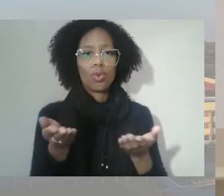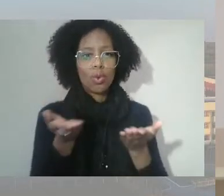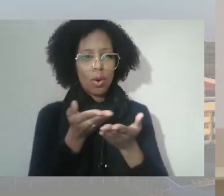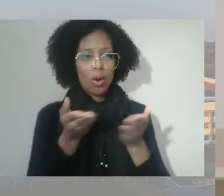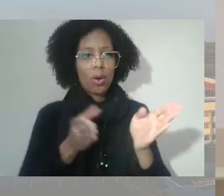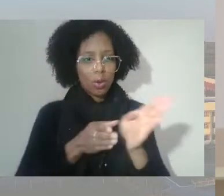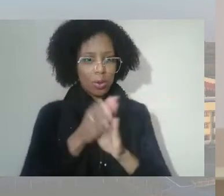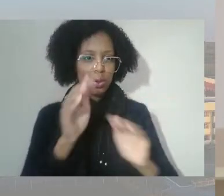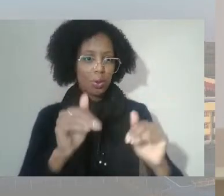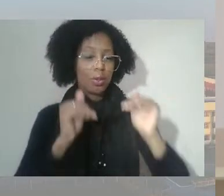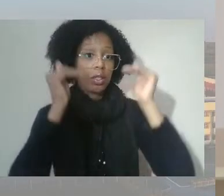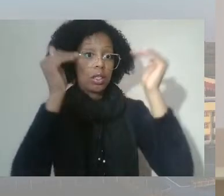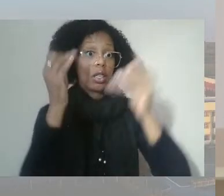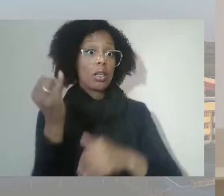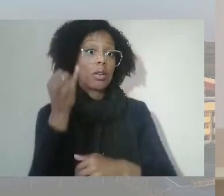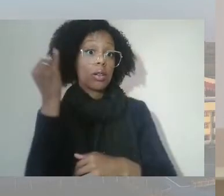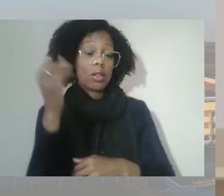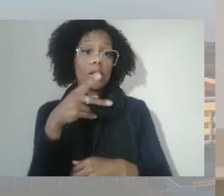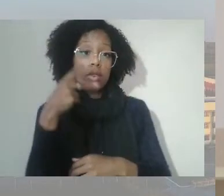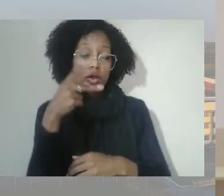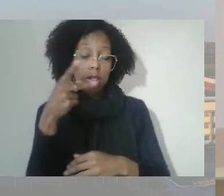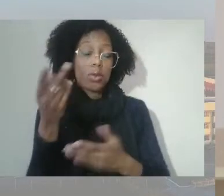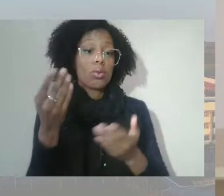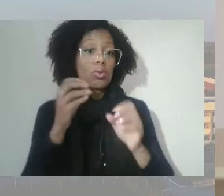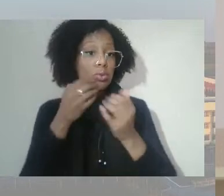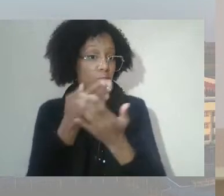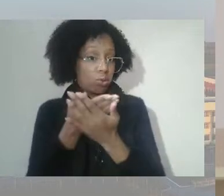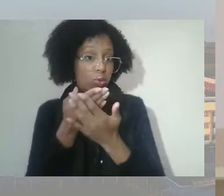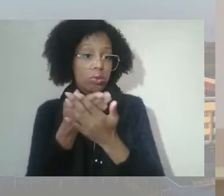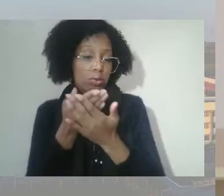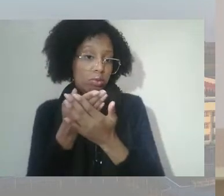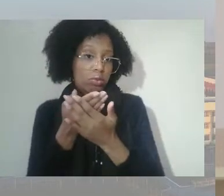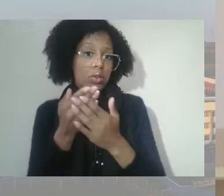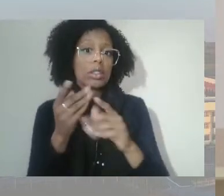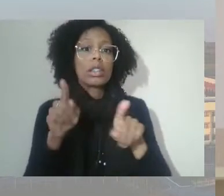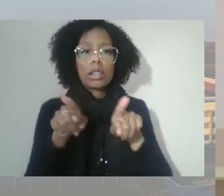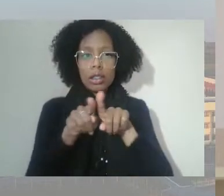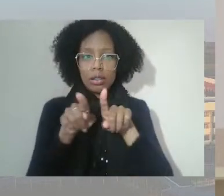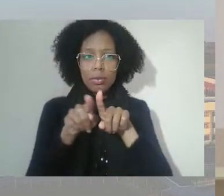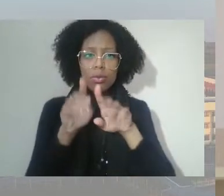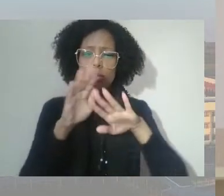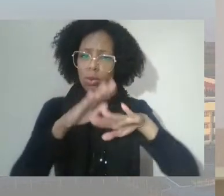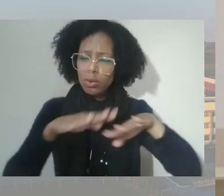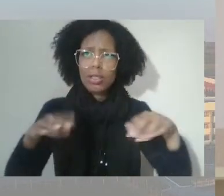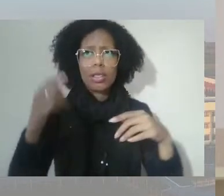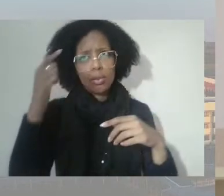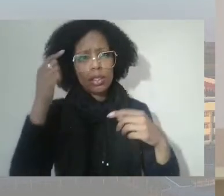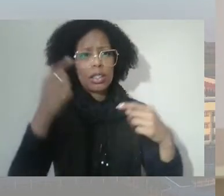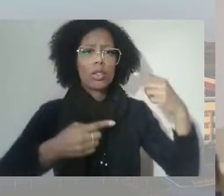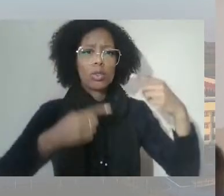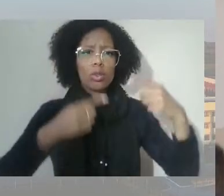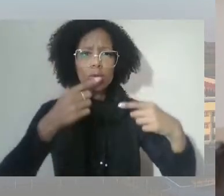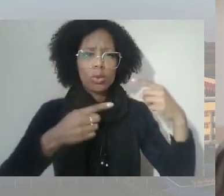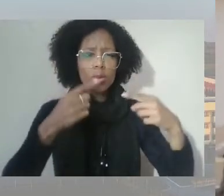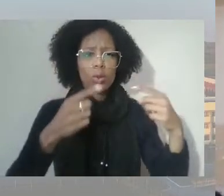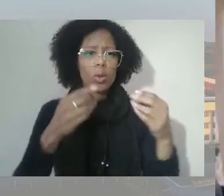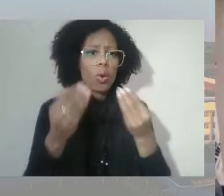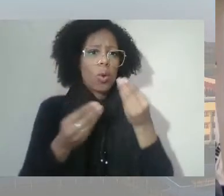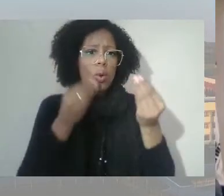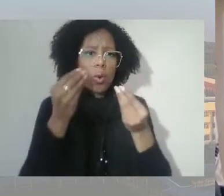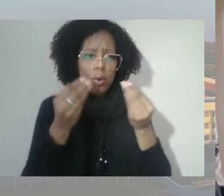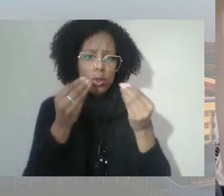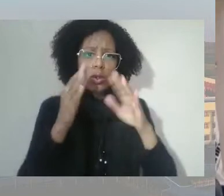ressaltar a importância de falarmos sobre assistência estudantil. E, enfim, como não conseguimos discutir sobre esse aumento, eu acho que todo aumento